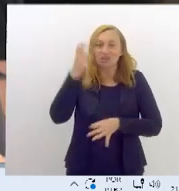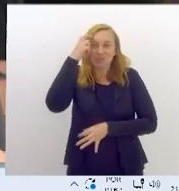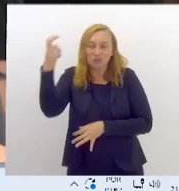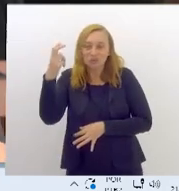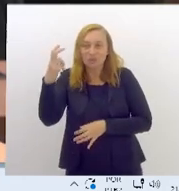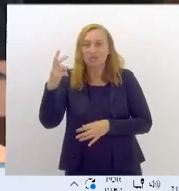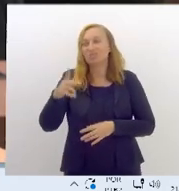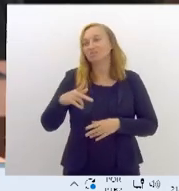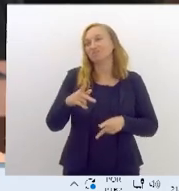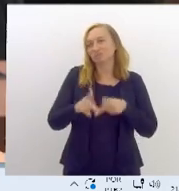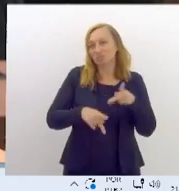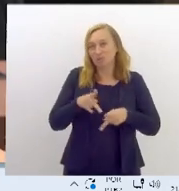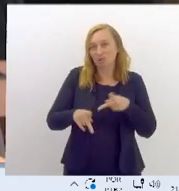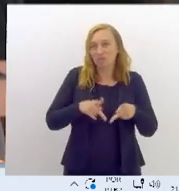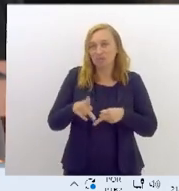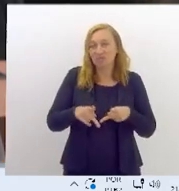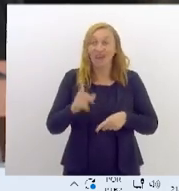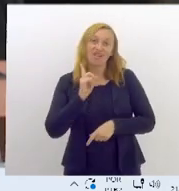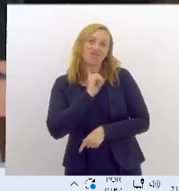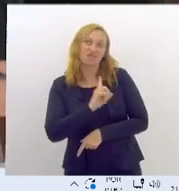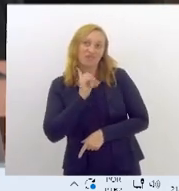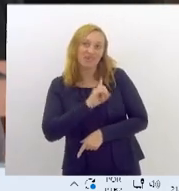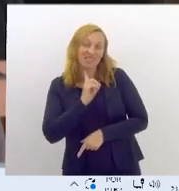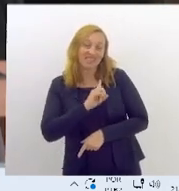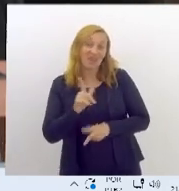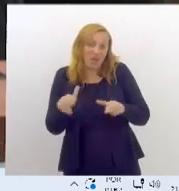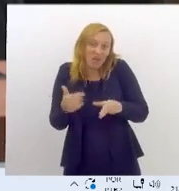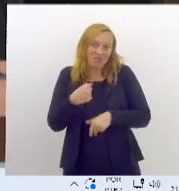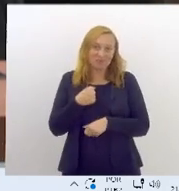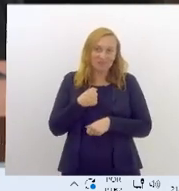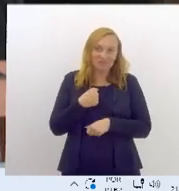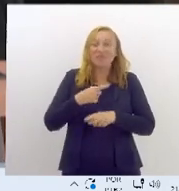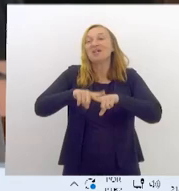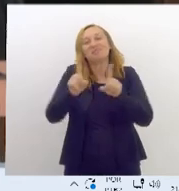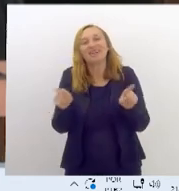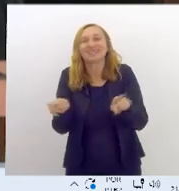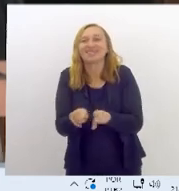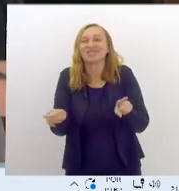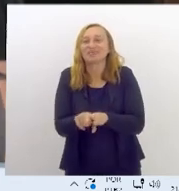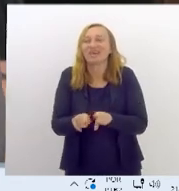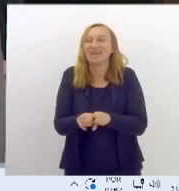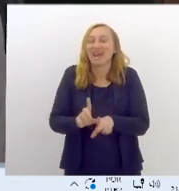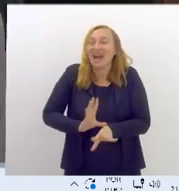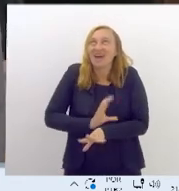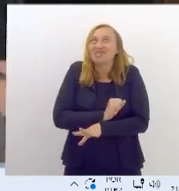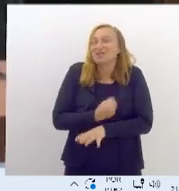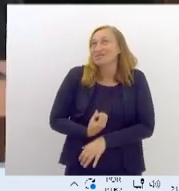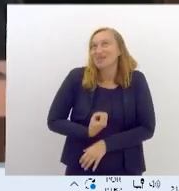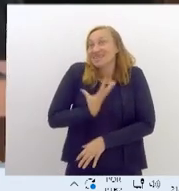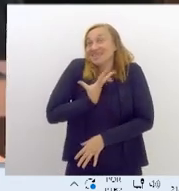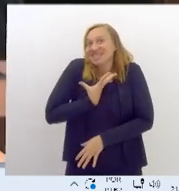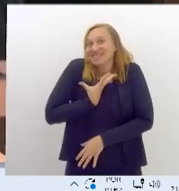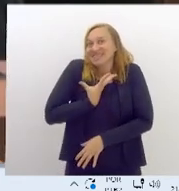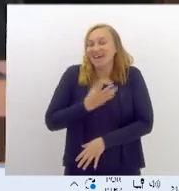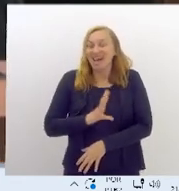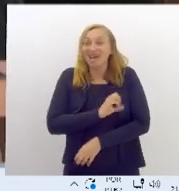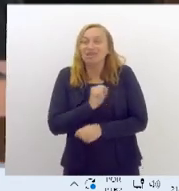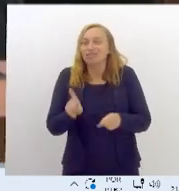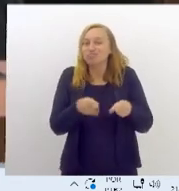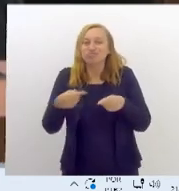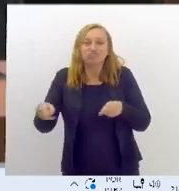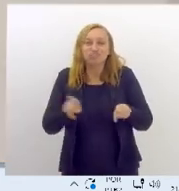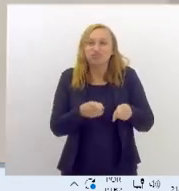popular é flamenguista como eu mas também adoro uma poesia adoro a música